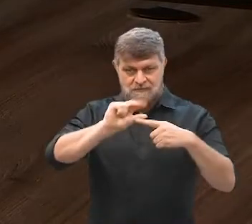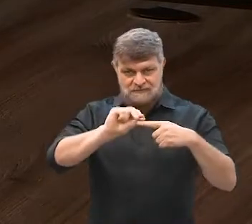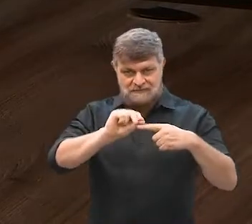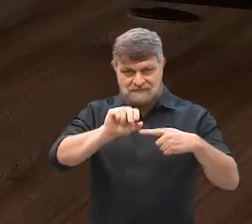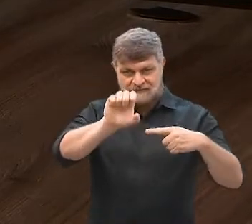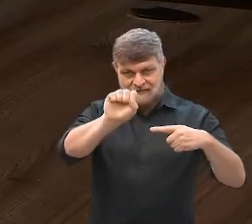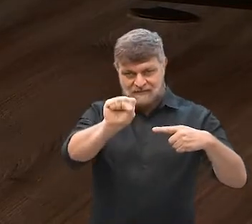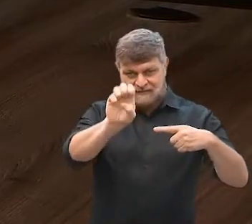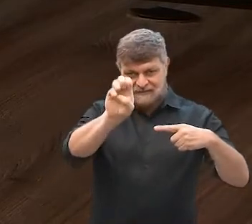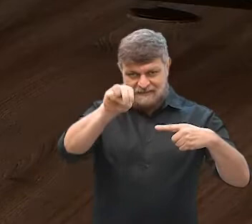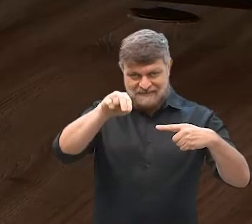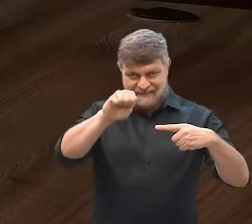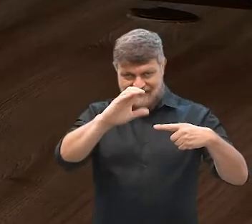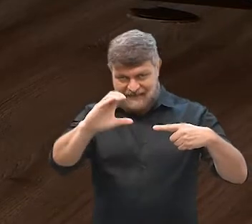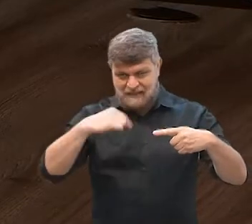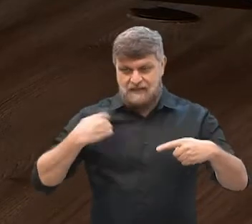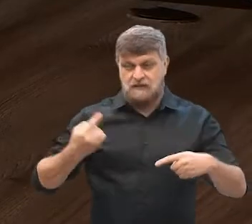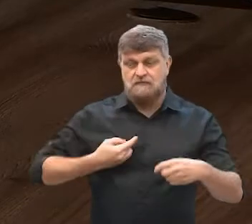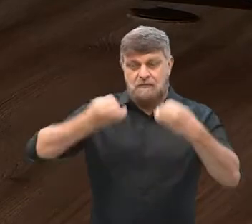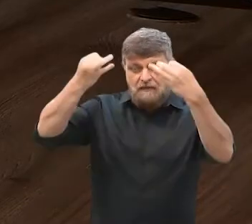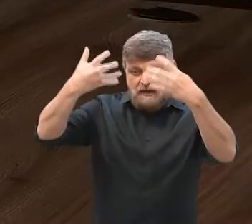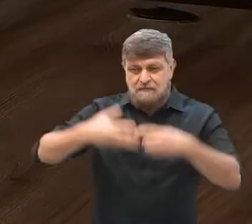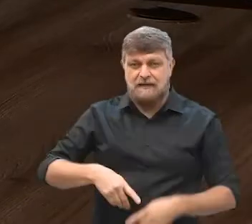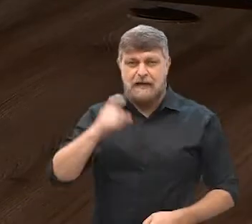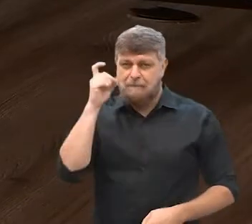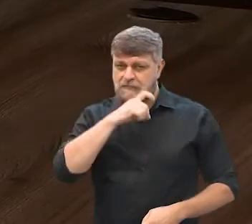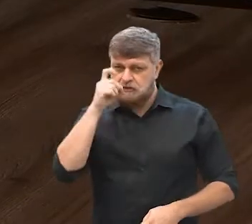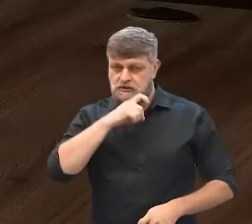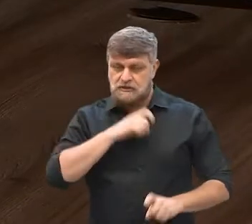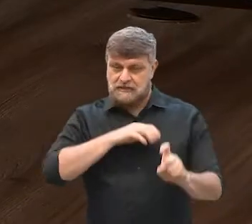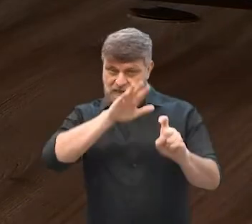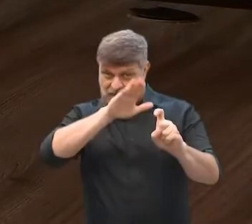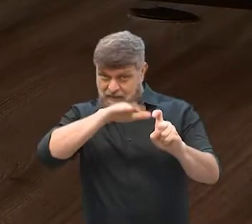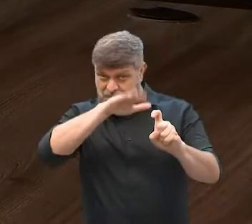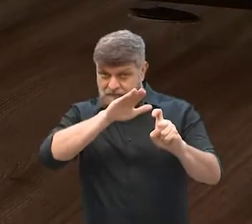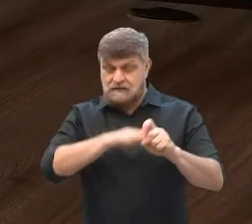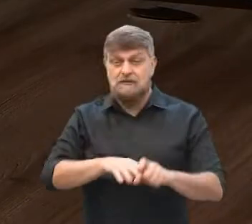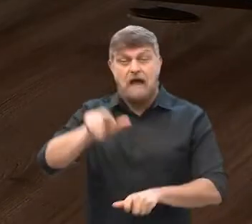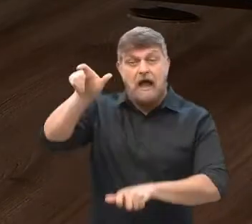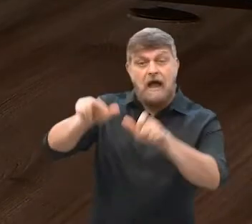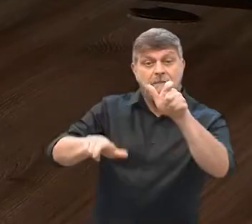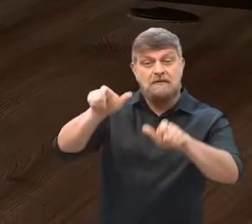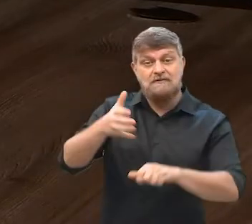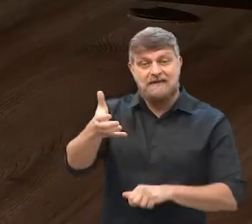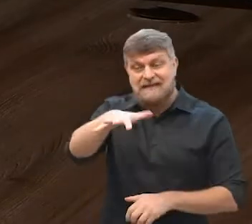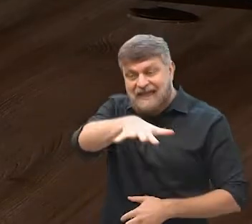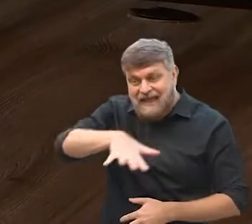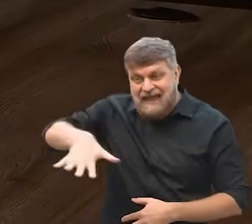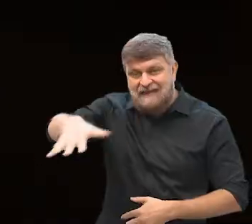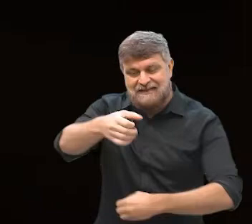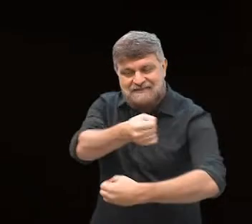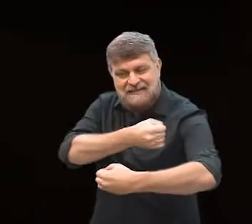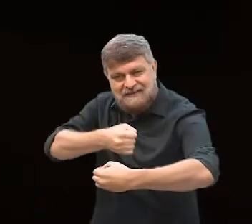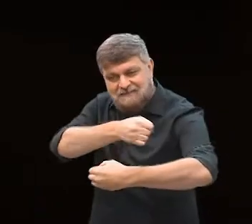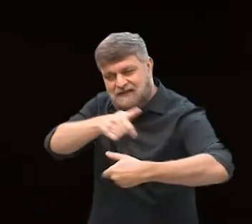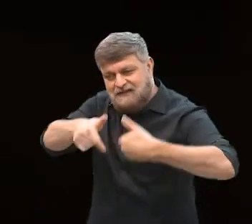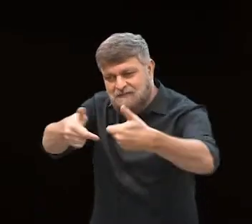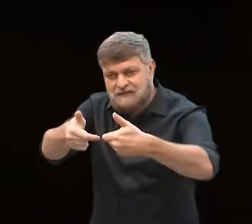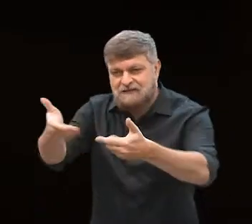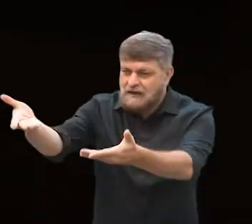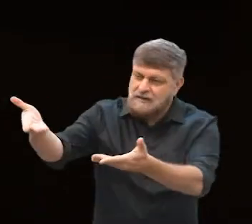aqui sobre mitos e verdades para quem pretende empreender nessa área da gastronomia. Juliana,